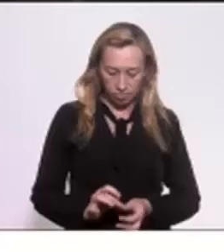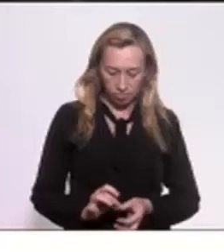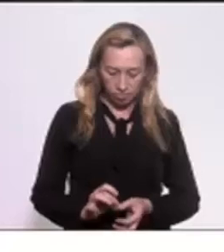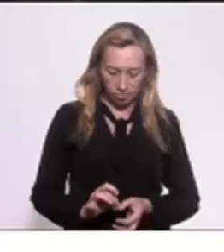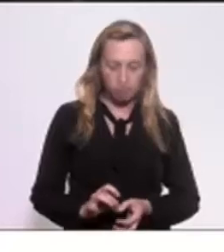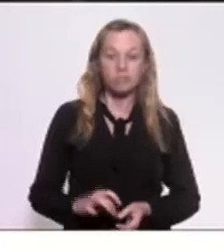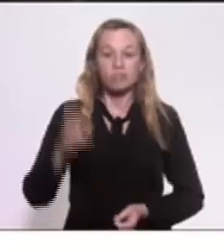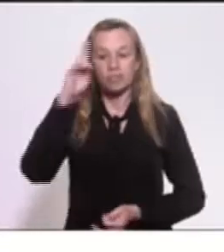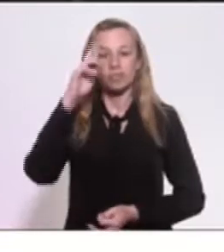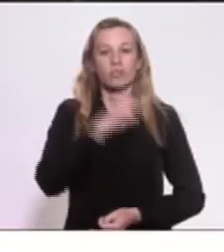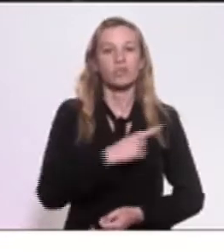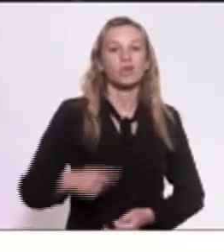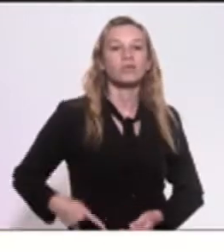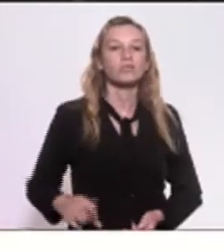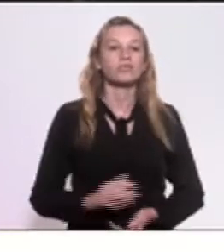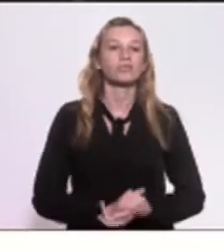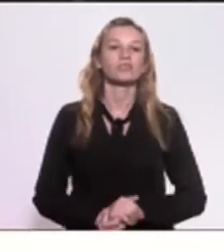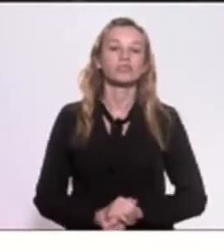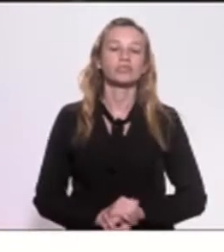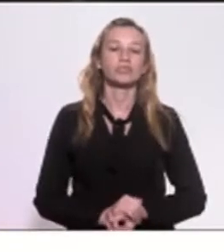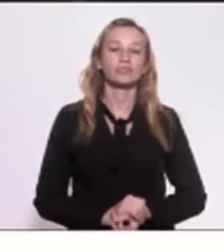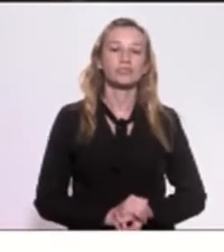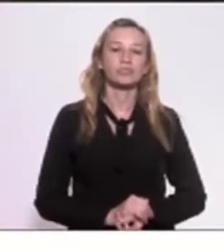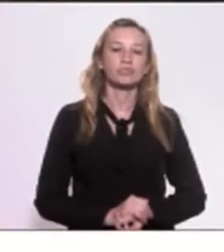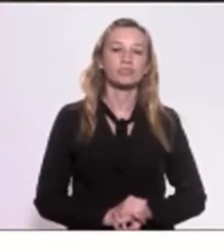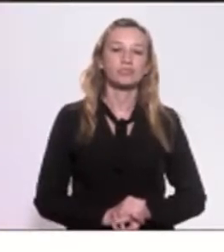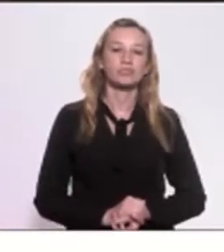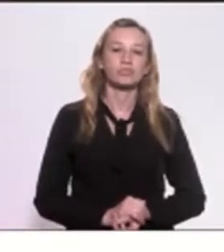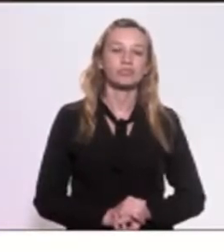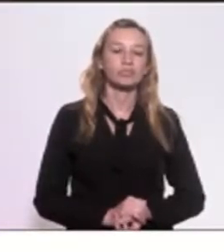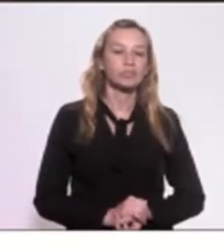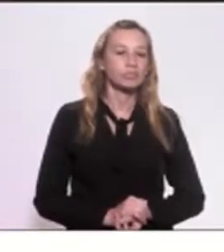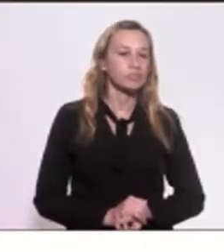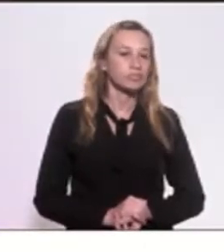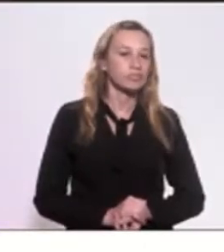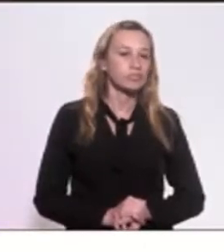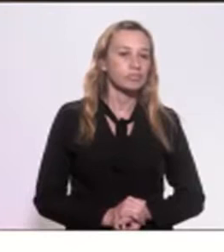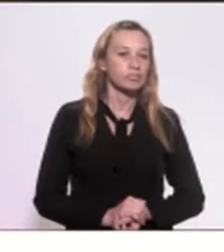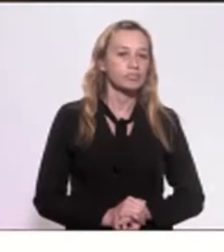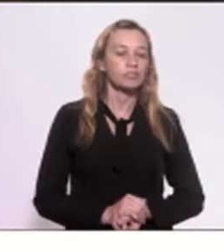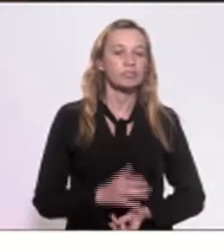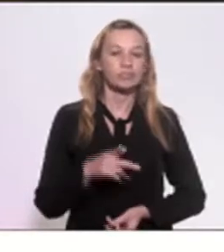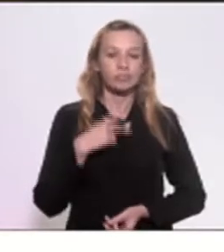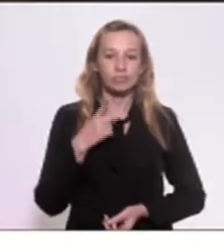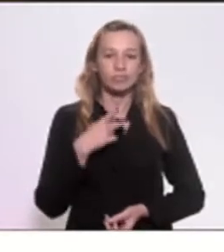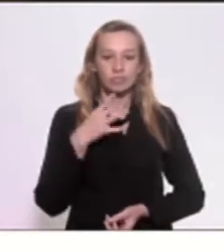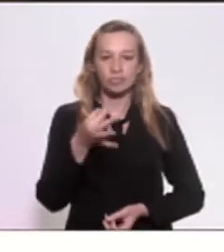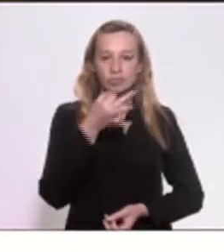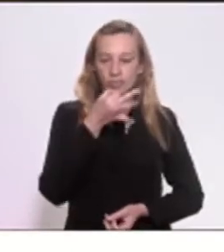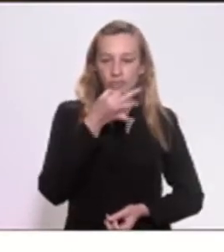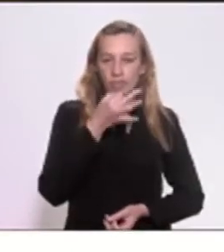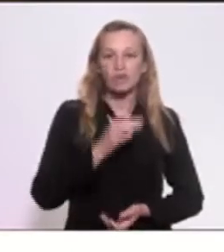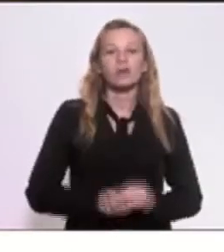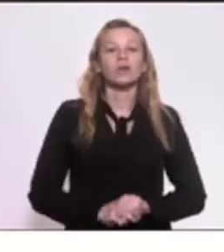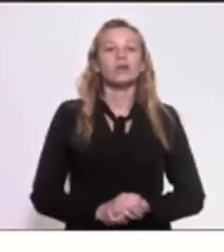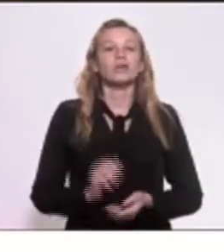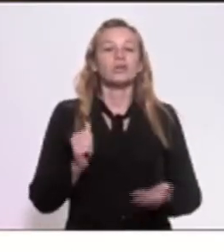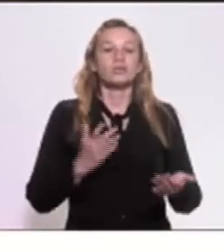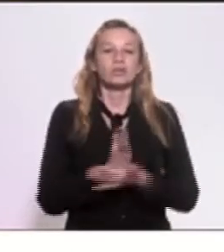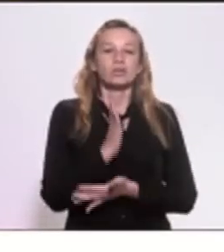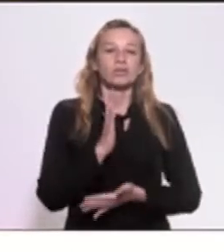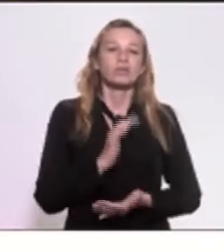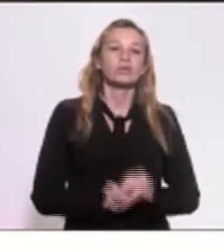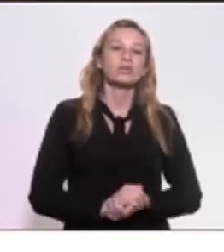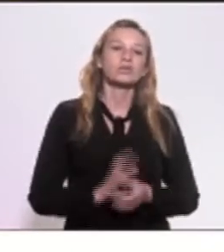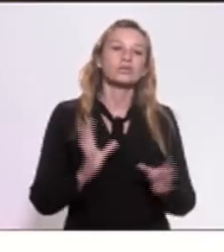sou presidente e demais colegas presentes queria que vem internalizar a minha opinião referente à aprovação ou rejeição